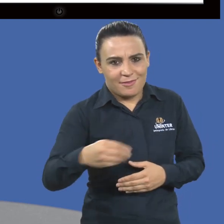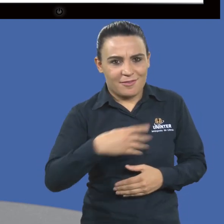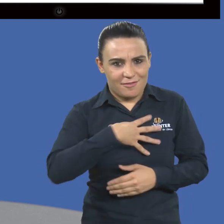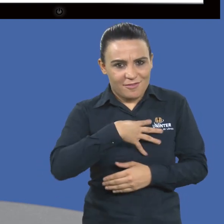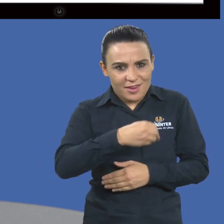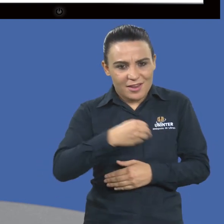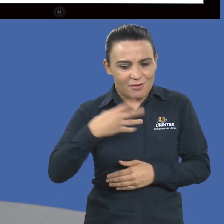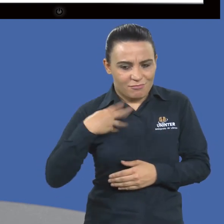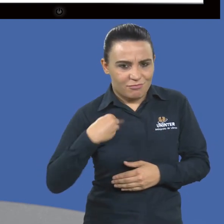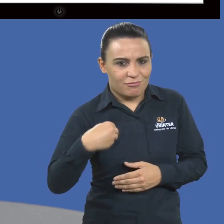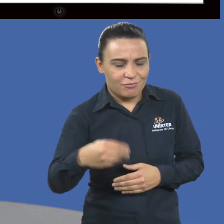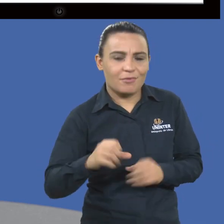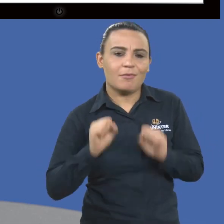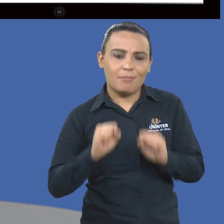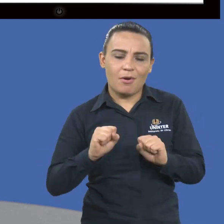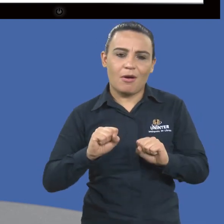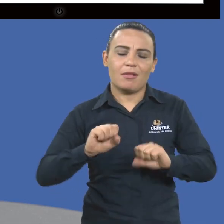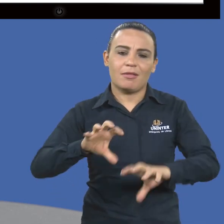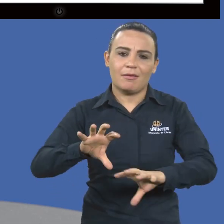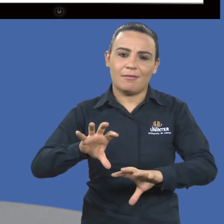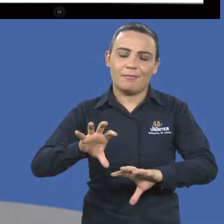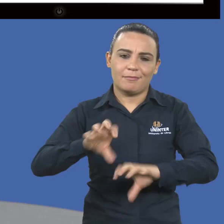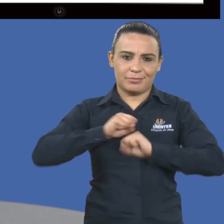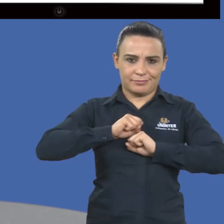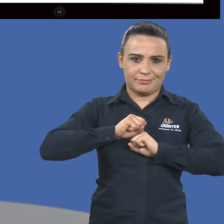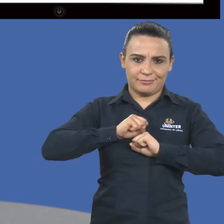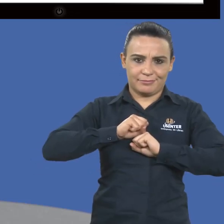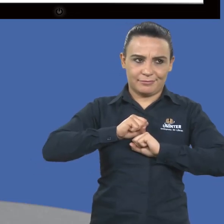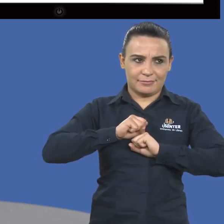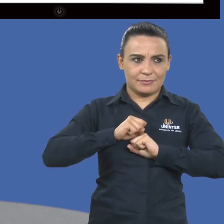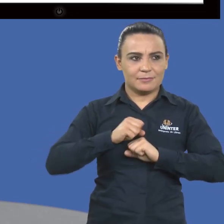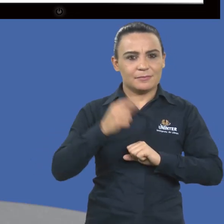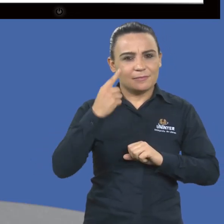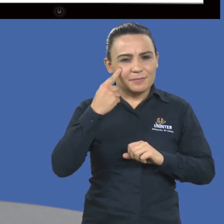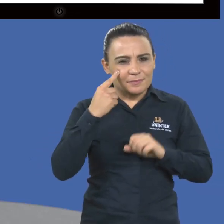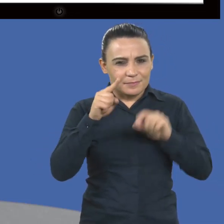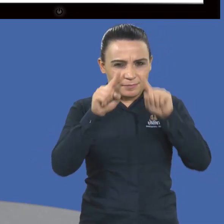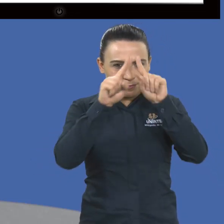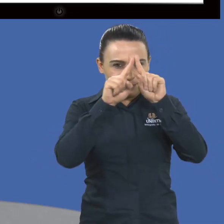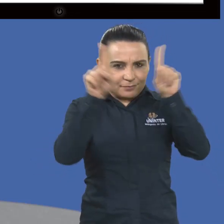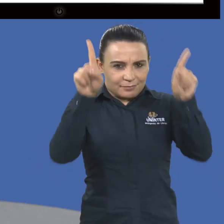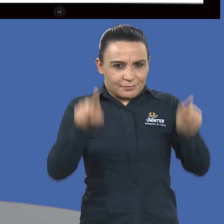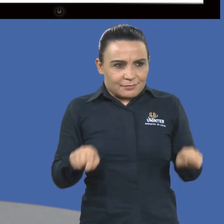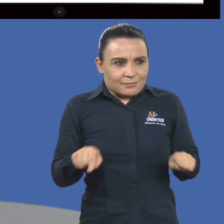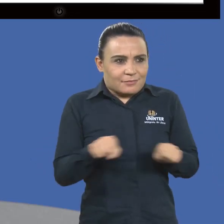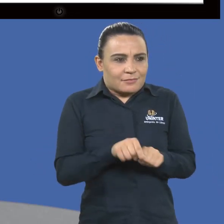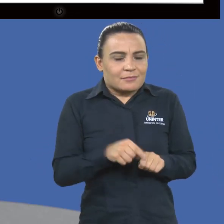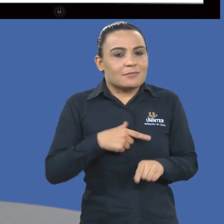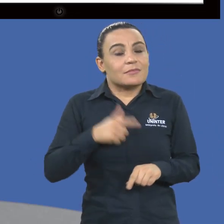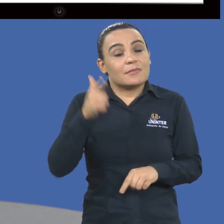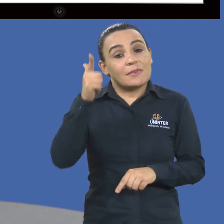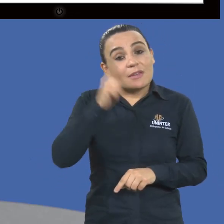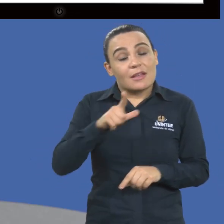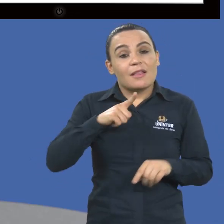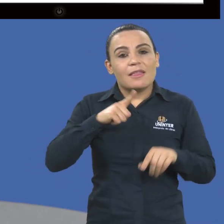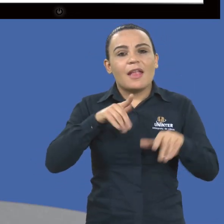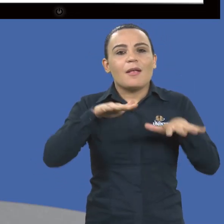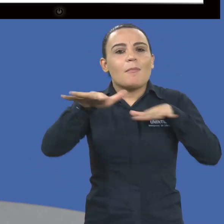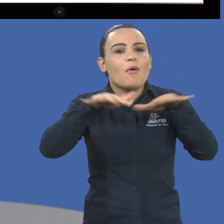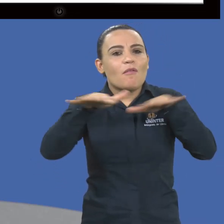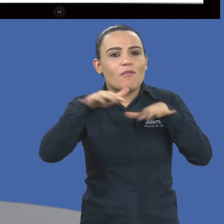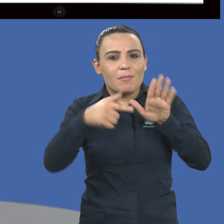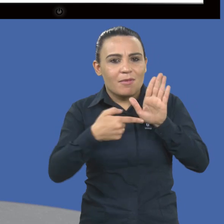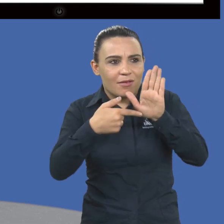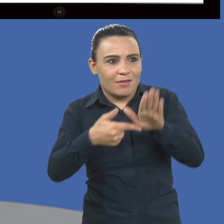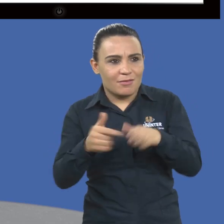nessa lâmina, na realidade, essa lâmina ela tem uma animação, mas eu não sei se nós